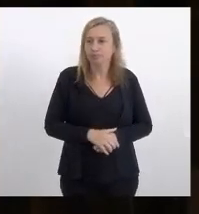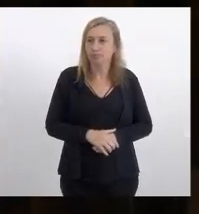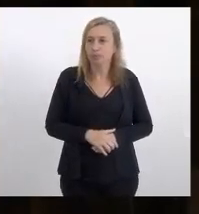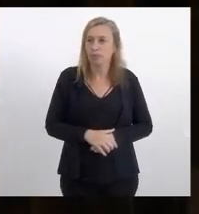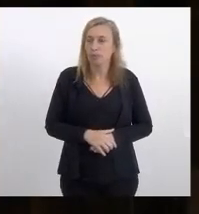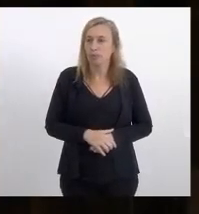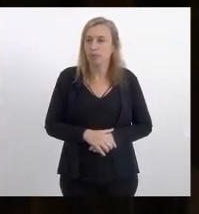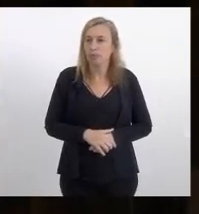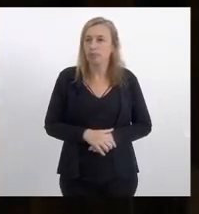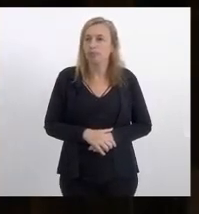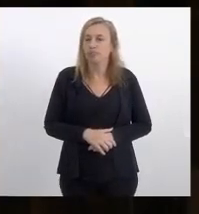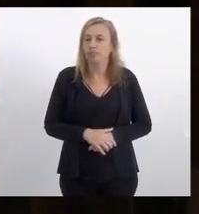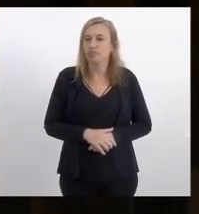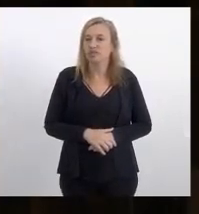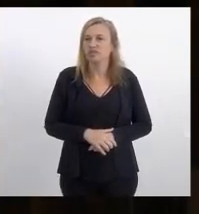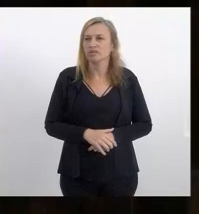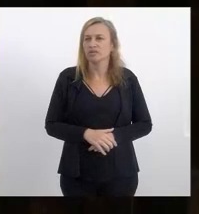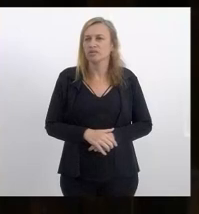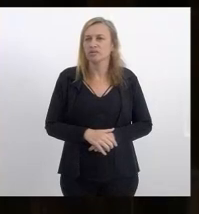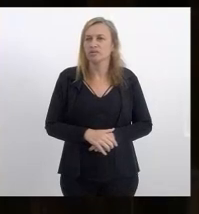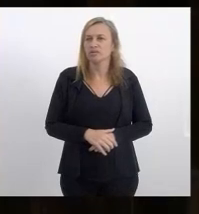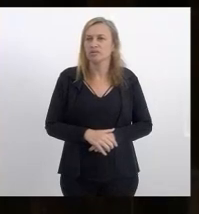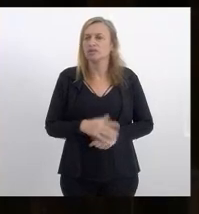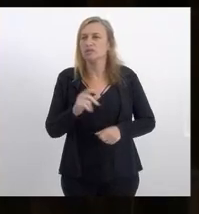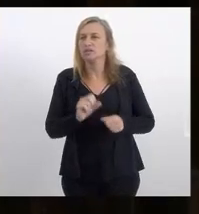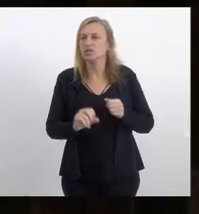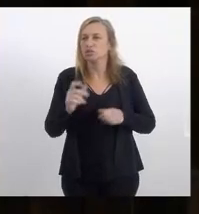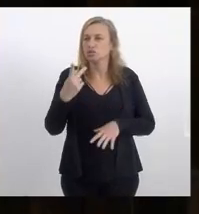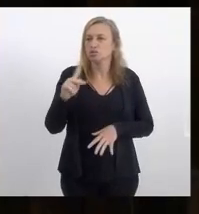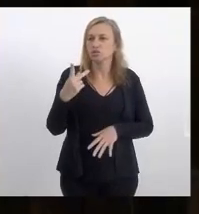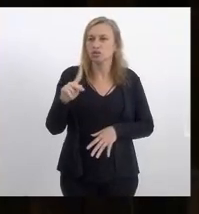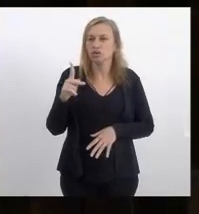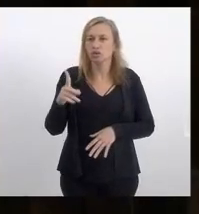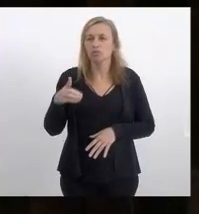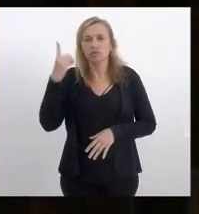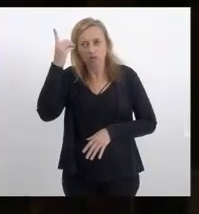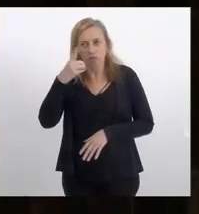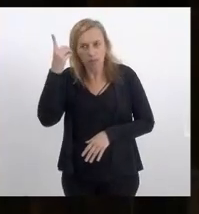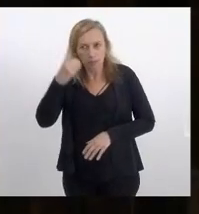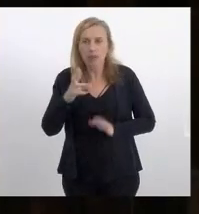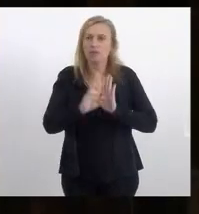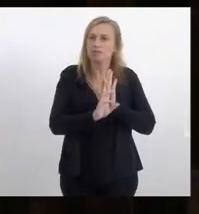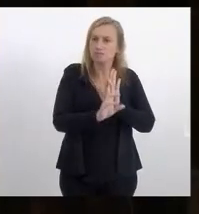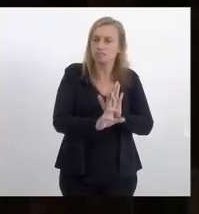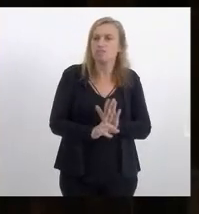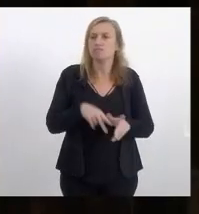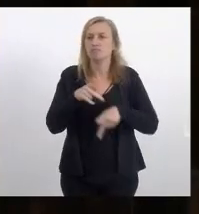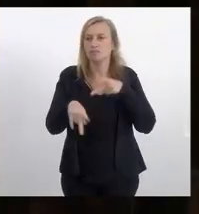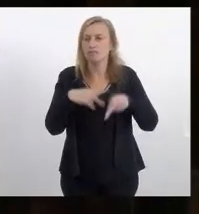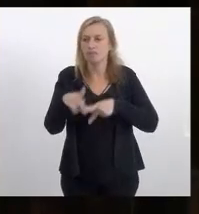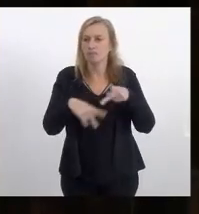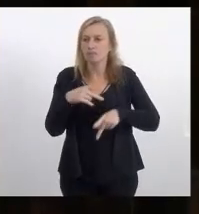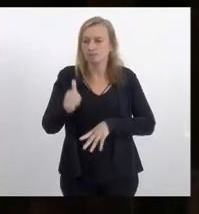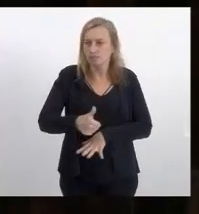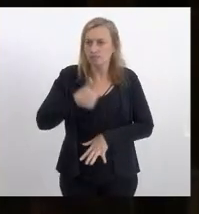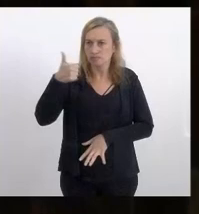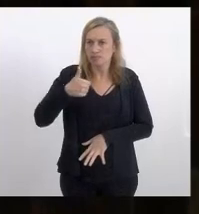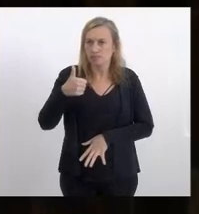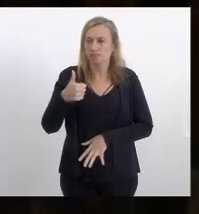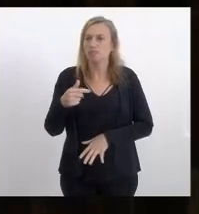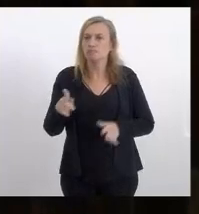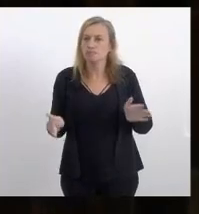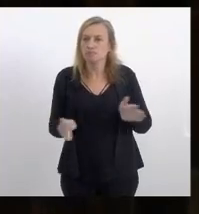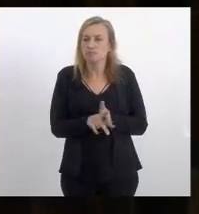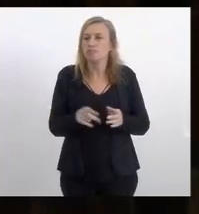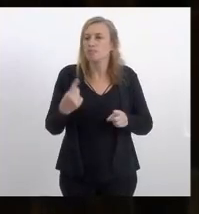fazendo a sua a sua história aqui como Deputado como representante do povo e fazer o melhor projeto